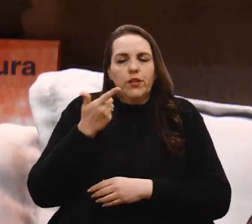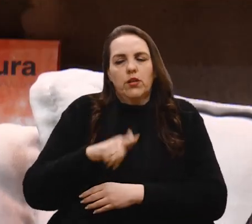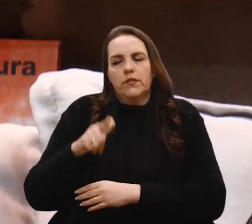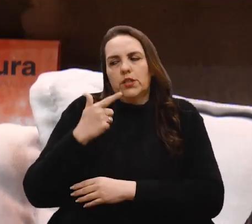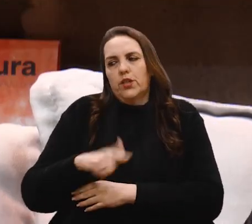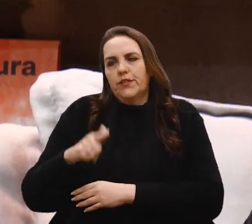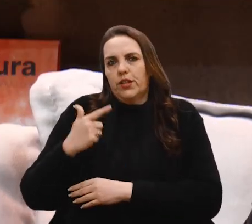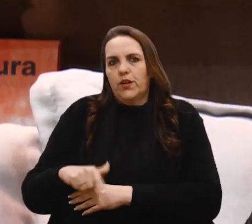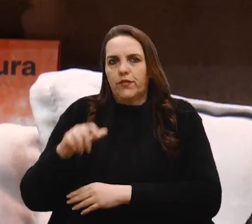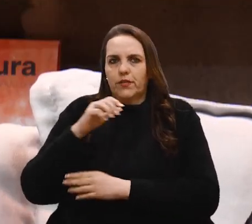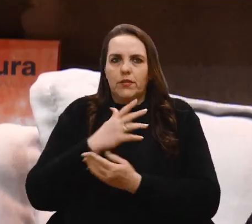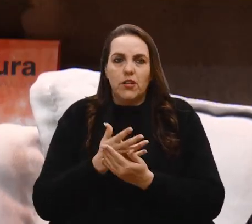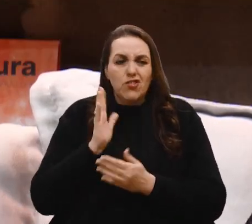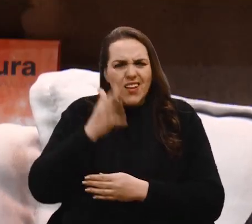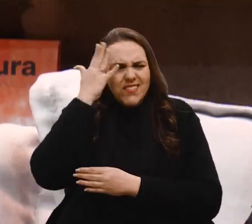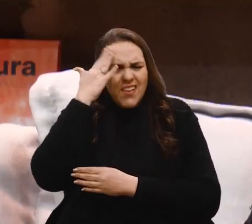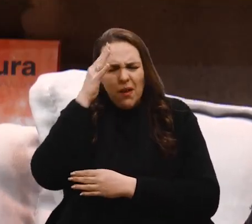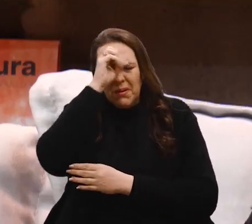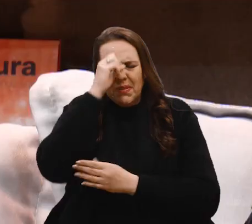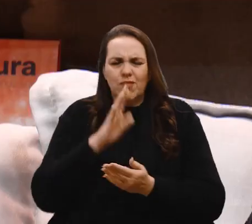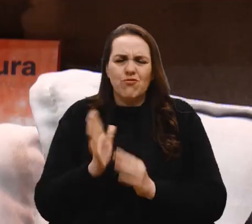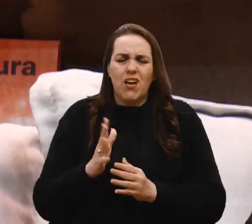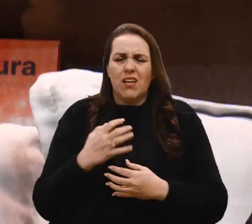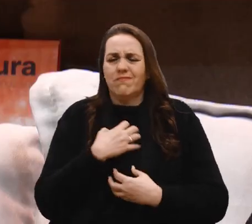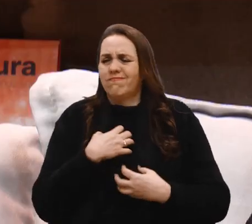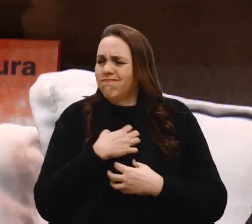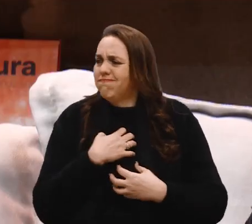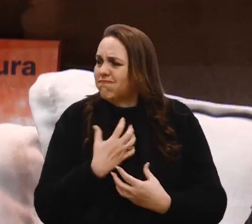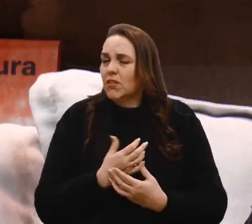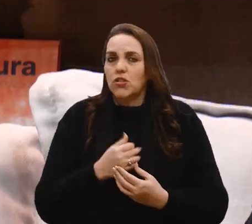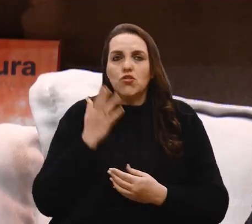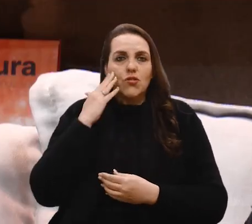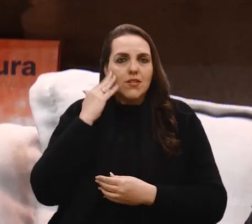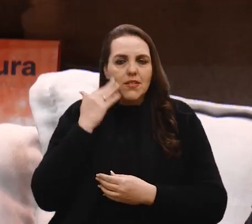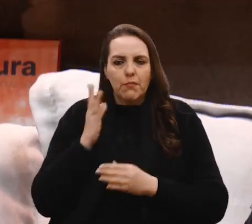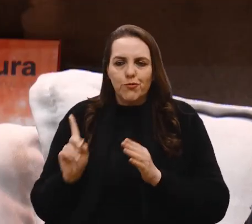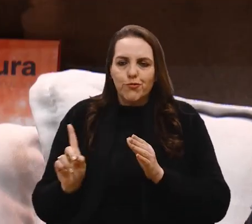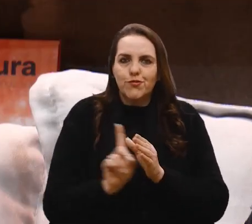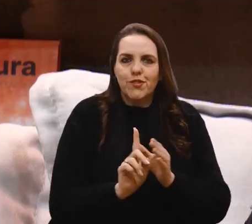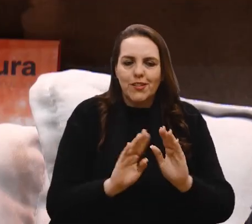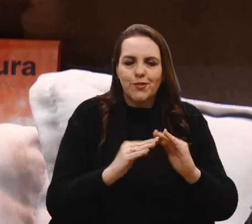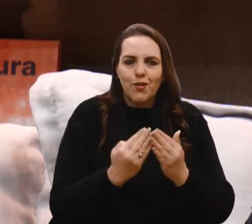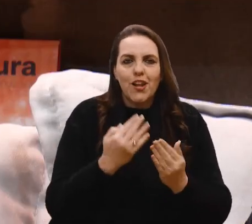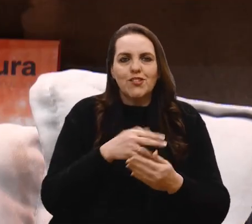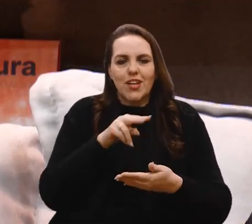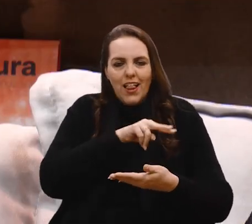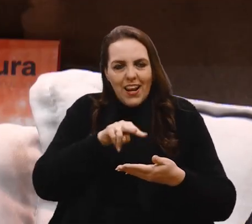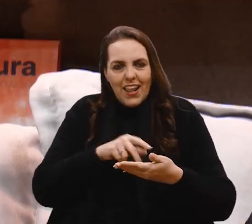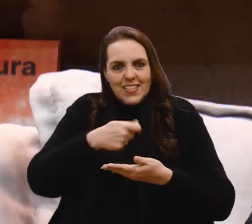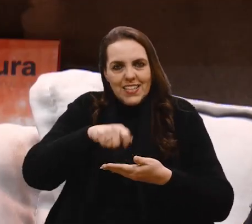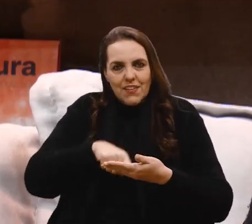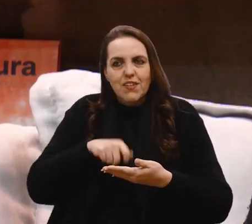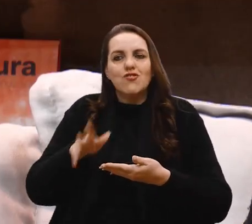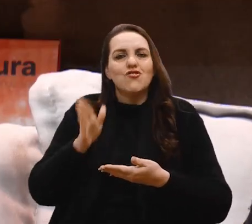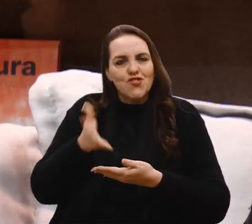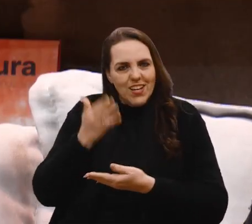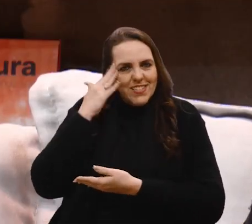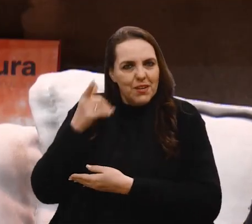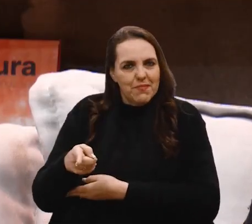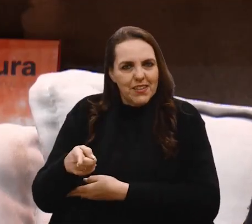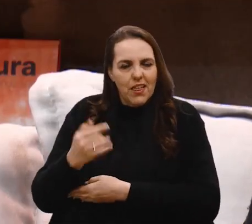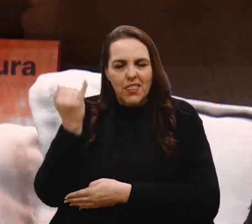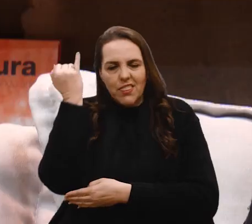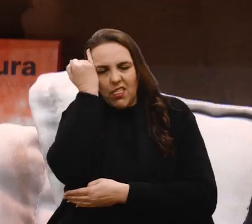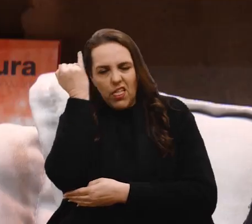repetir a mesma coisa, ou chegar na escola, eles já sabiam ler e escrever. Então, a primeira aceleração dele também foi em virtude do